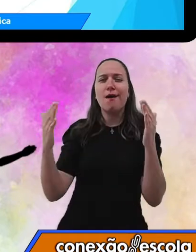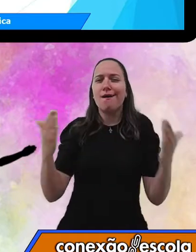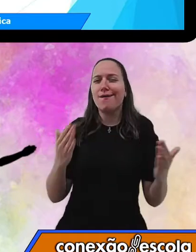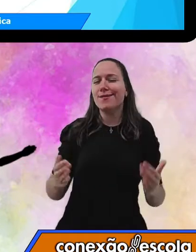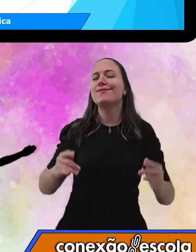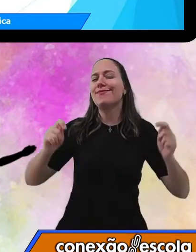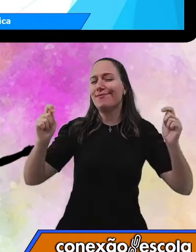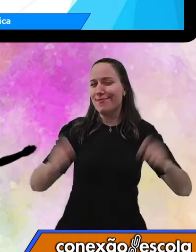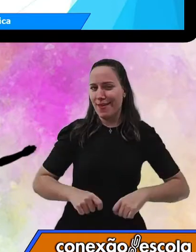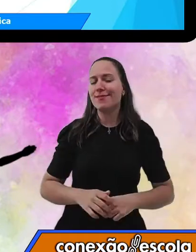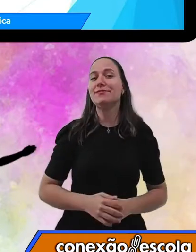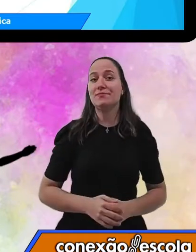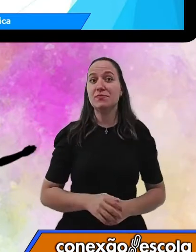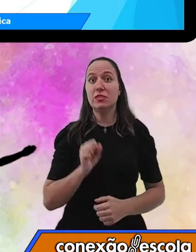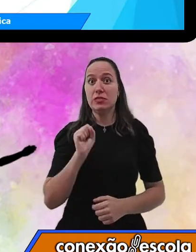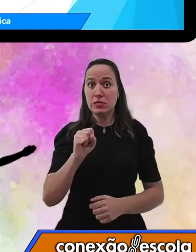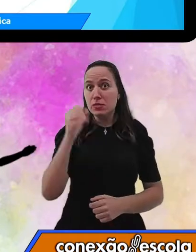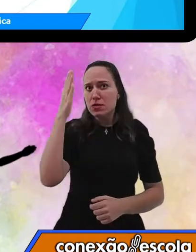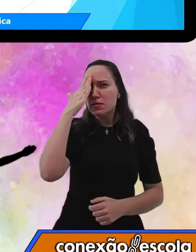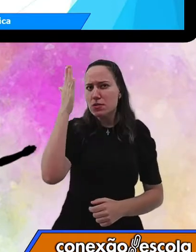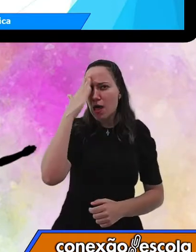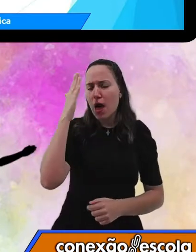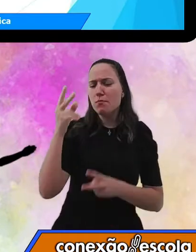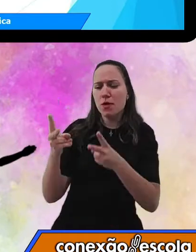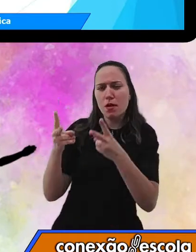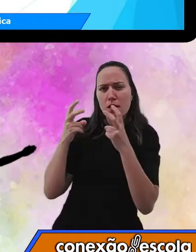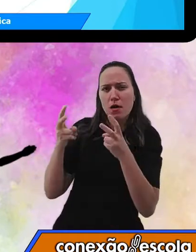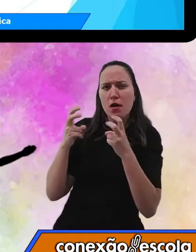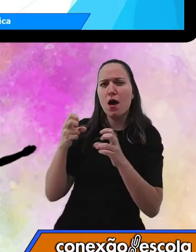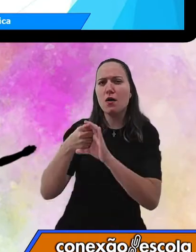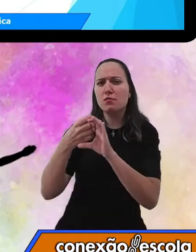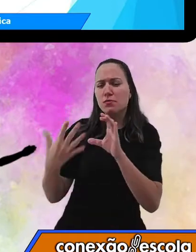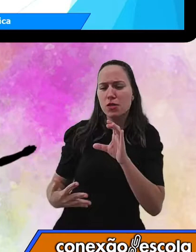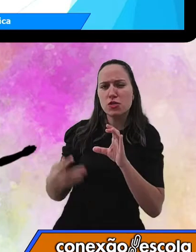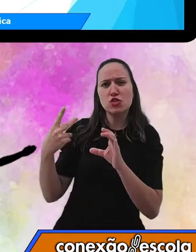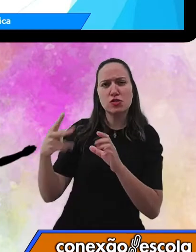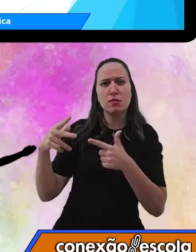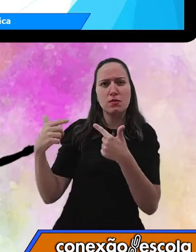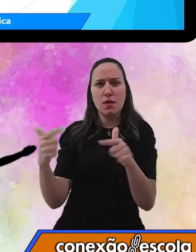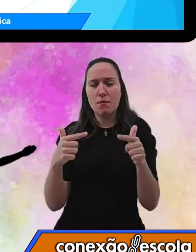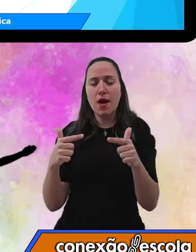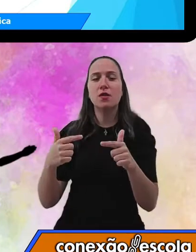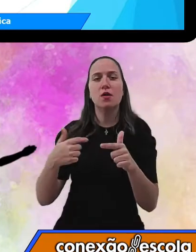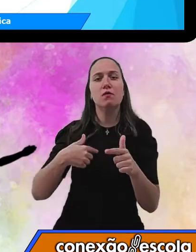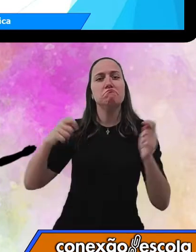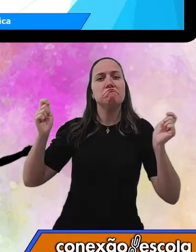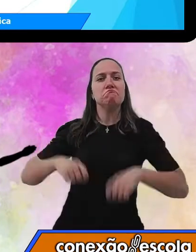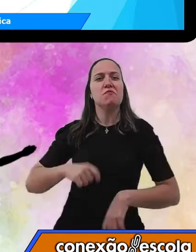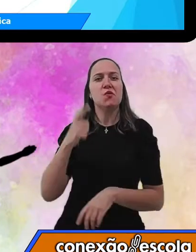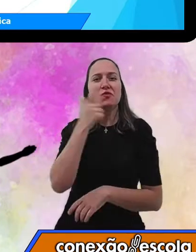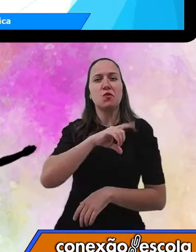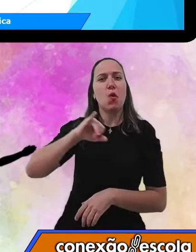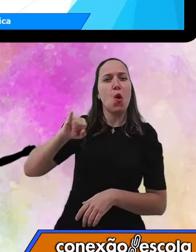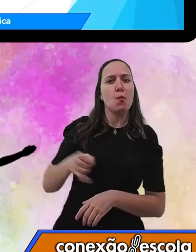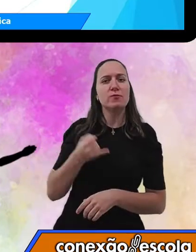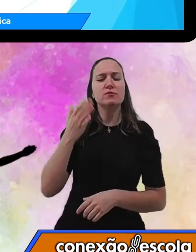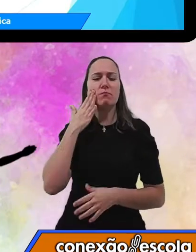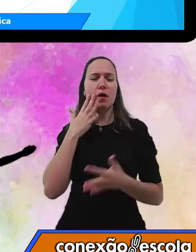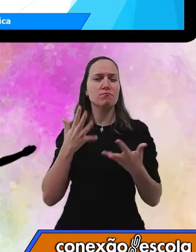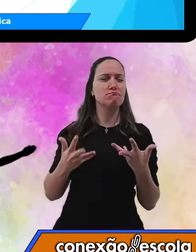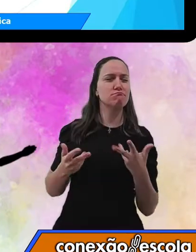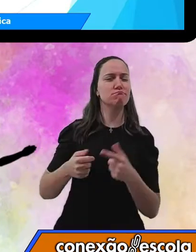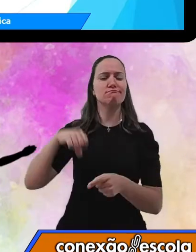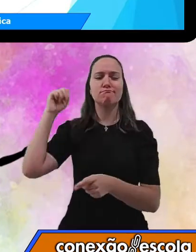E conhecendo melhor as características do mundo do trabalho, você vai ter mais oportunidades e saber como agir para se